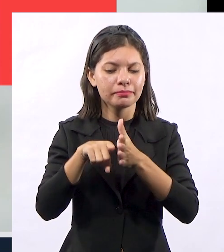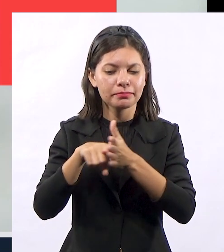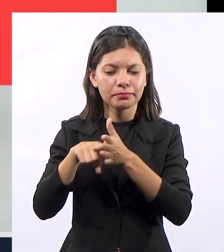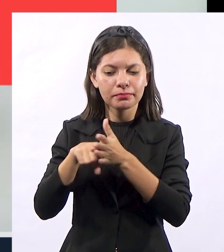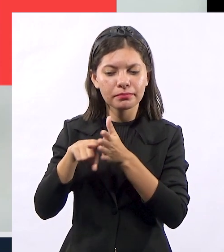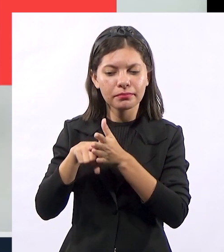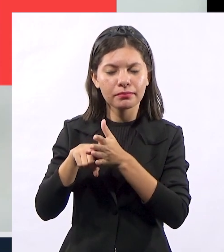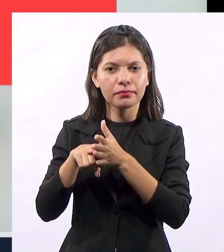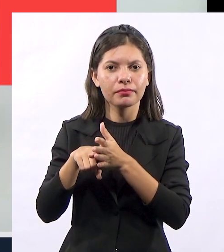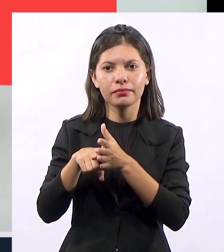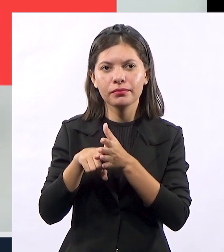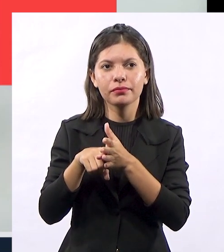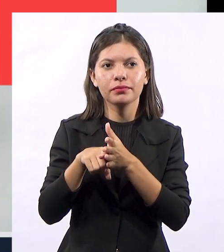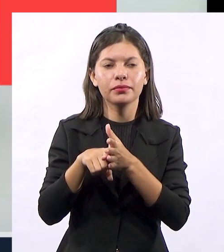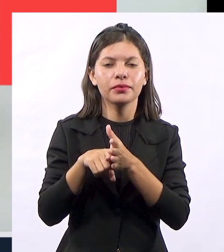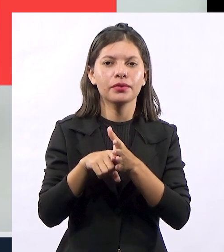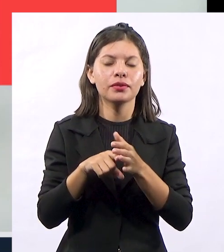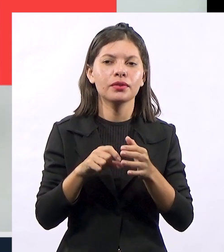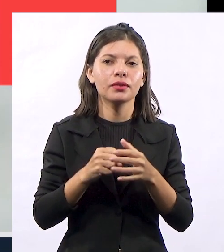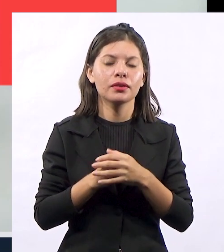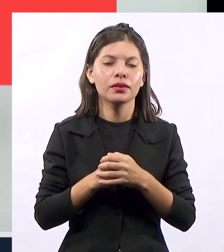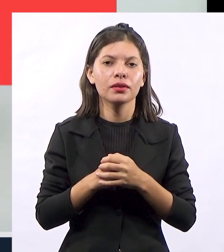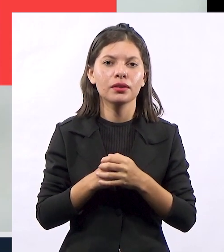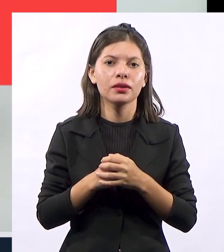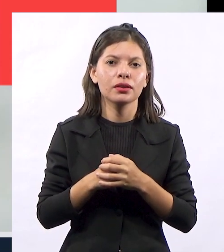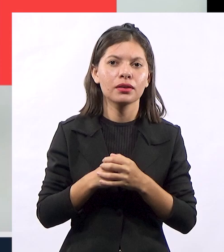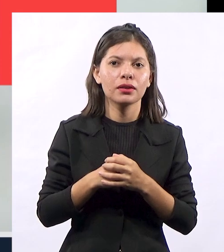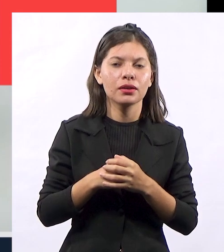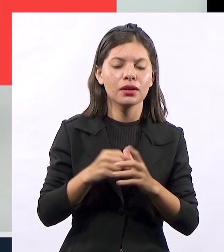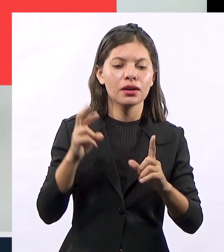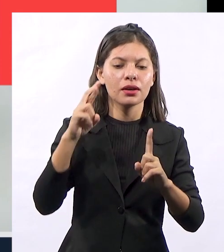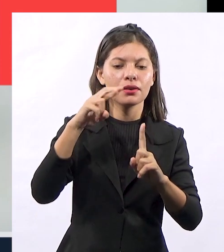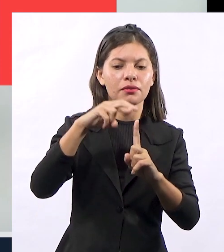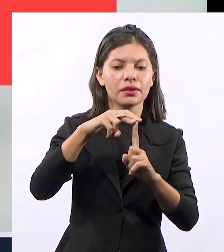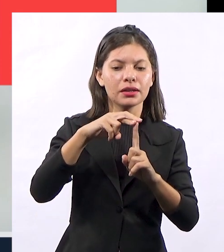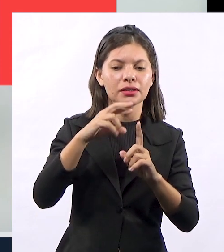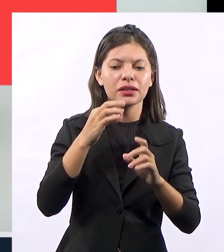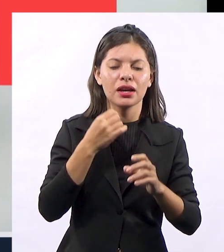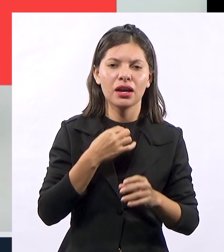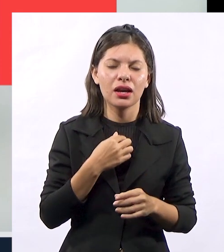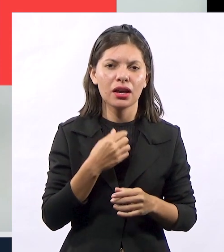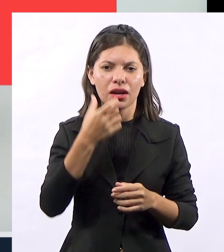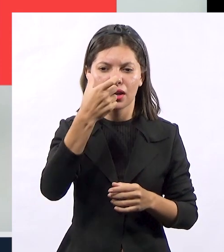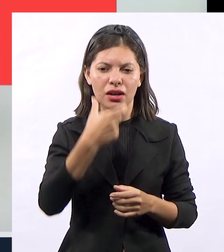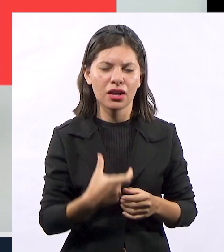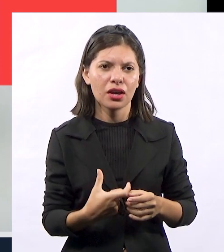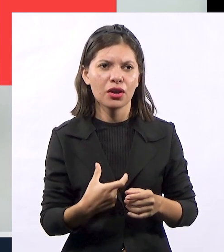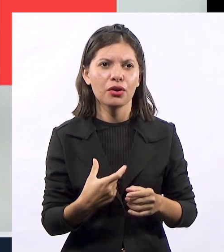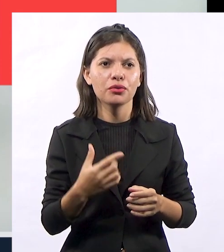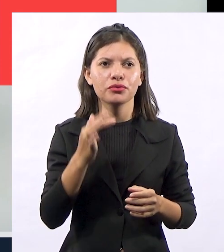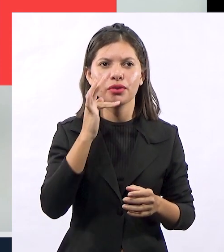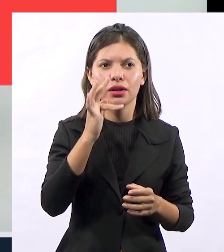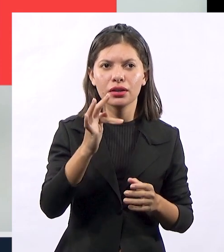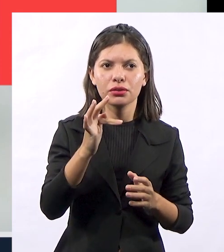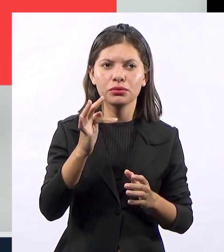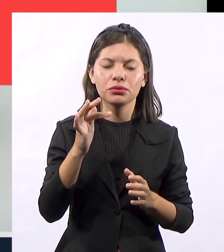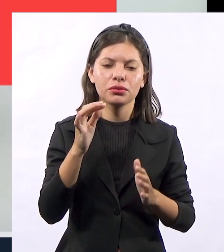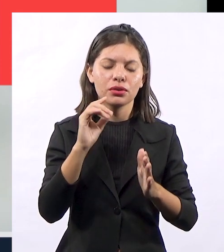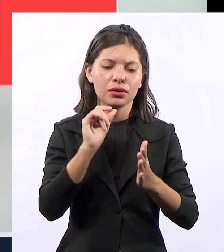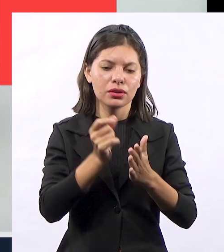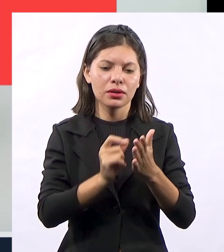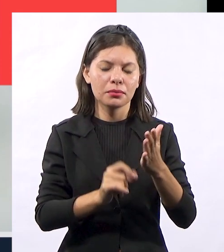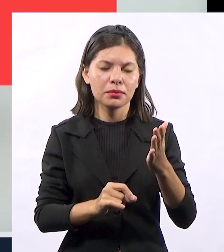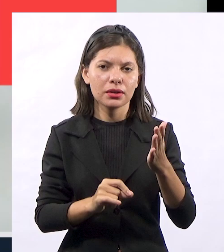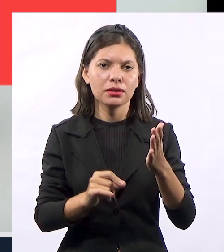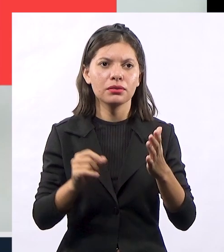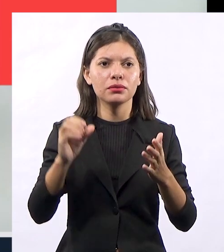referencial teórico ou uma revisão de literatura. Então, referencial teórico é se eu estou falando de um trabalho científico, revisão de